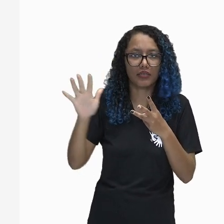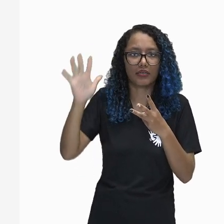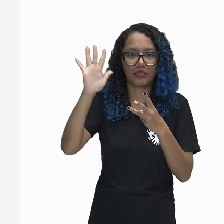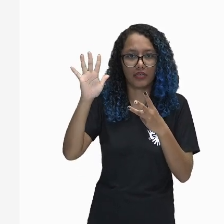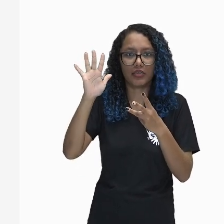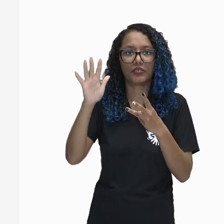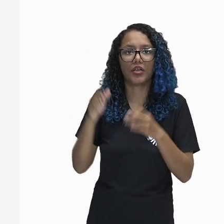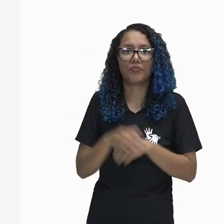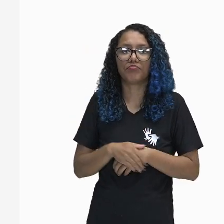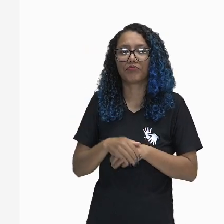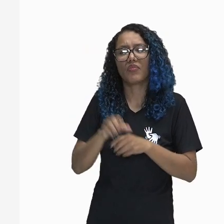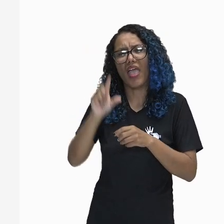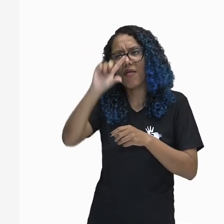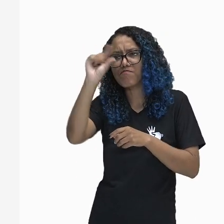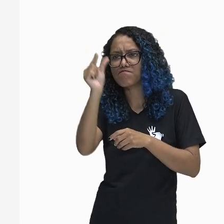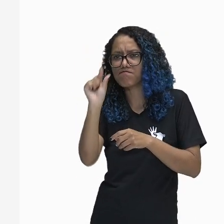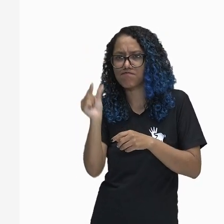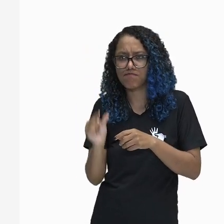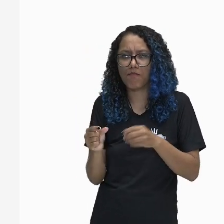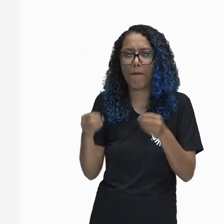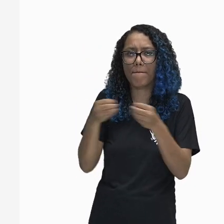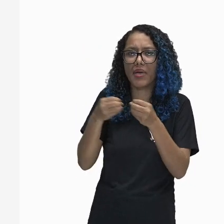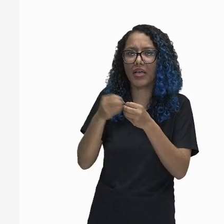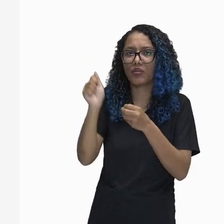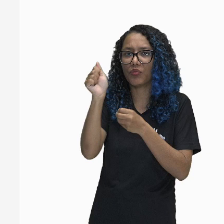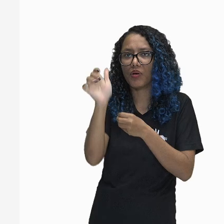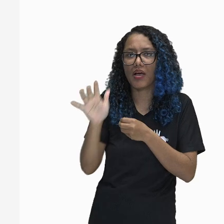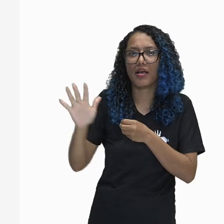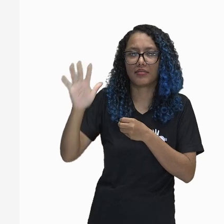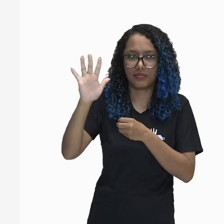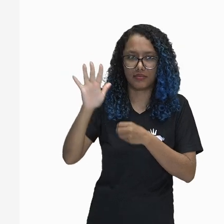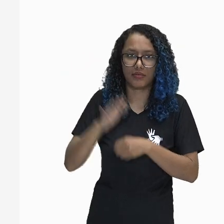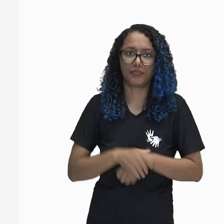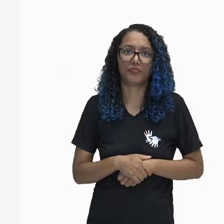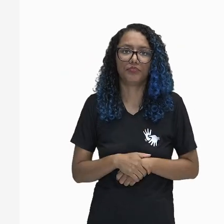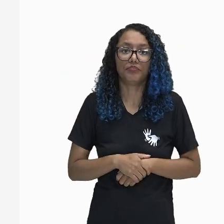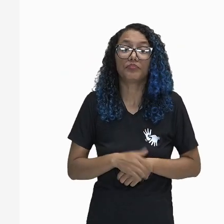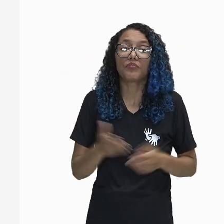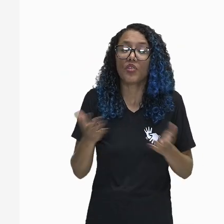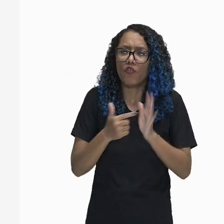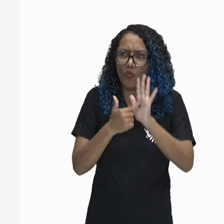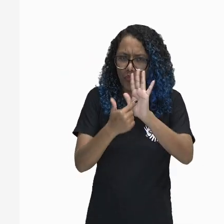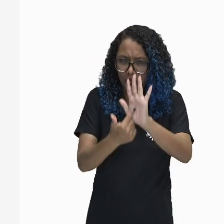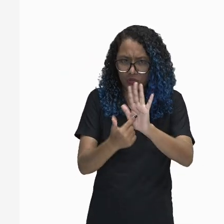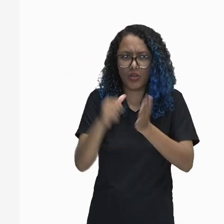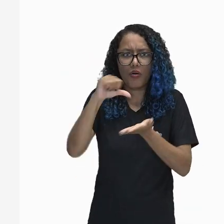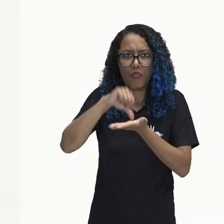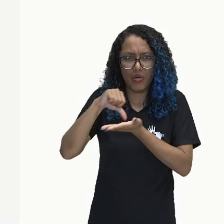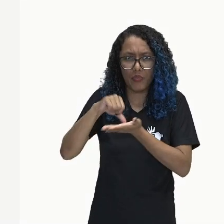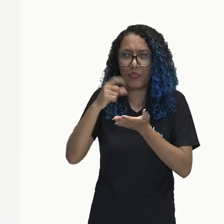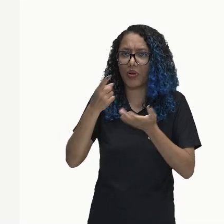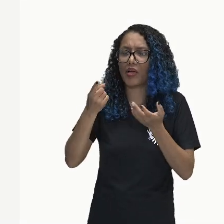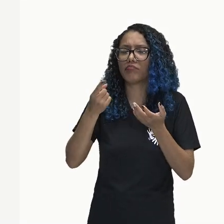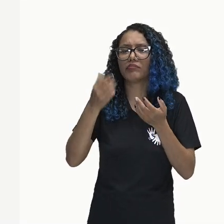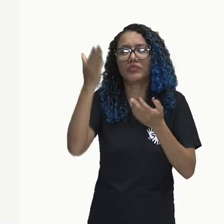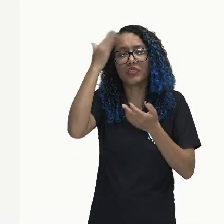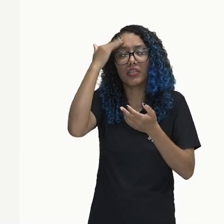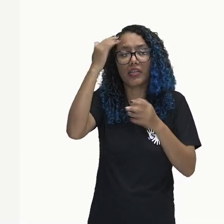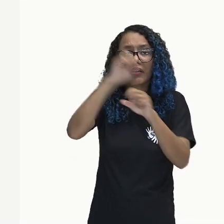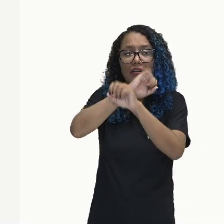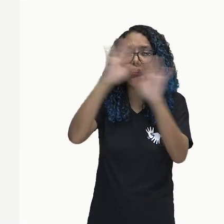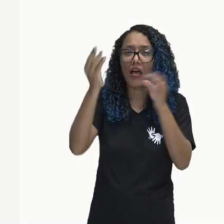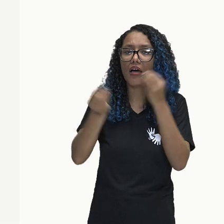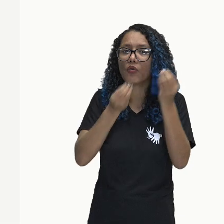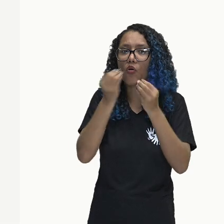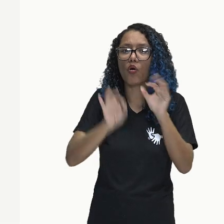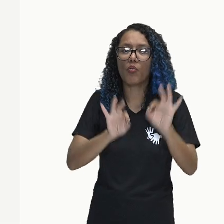na Ásia Menor. Vamos então a um mapa que eu trouxe para vocês, para a gente compreender o que de fato era essa Grécia